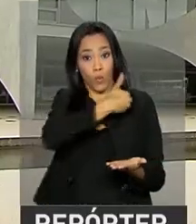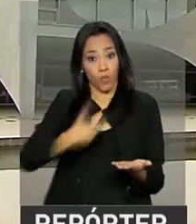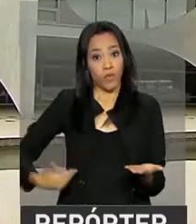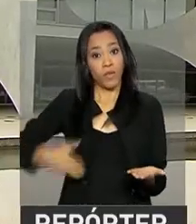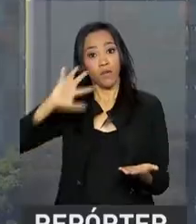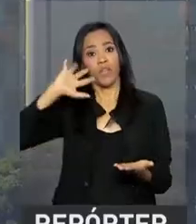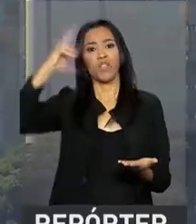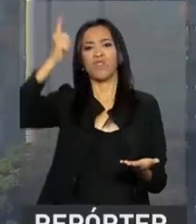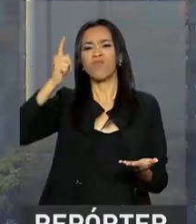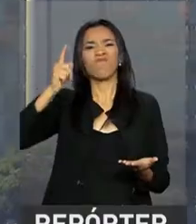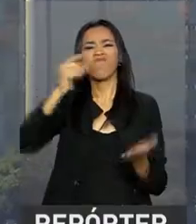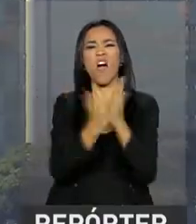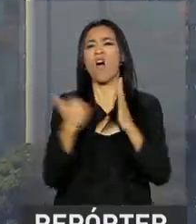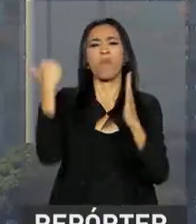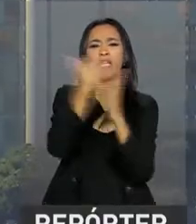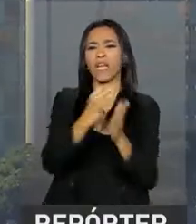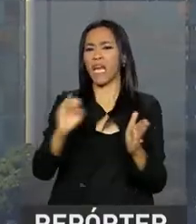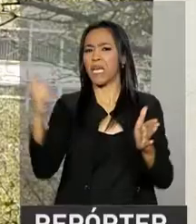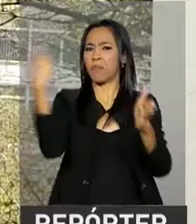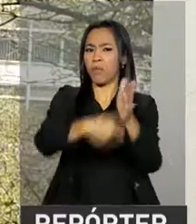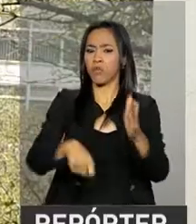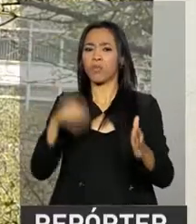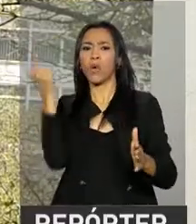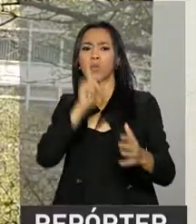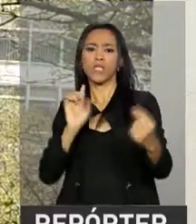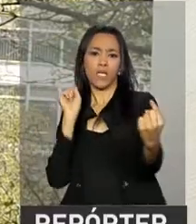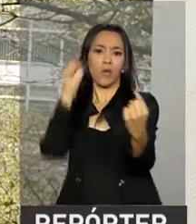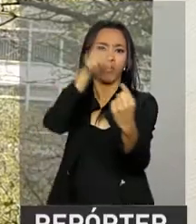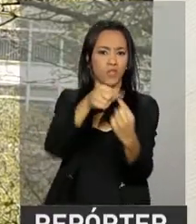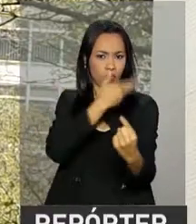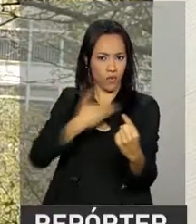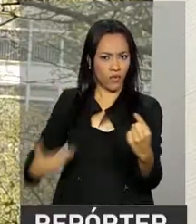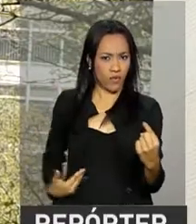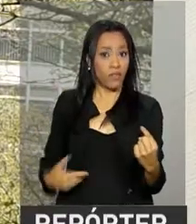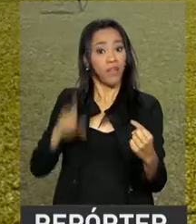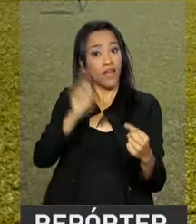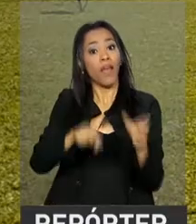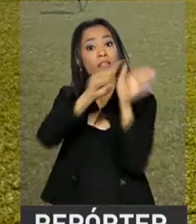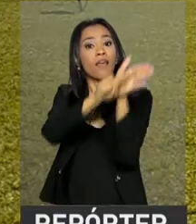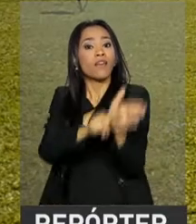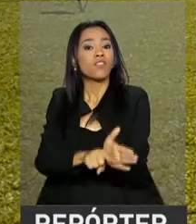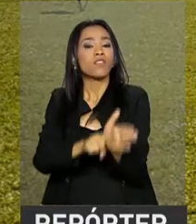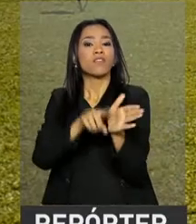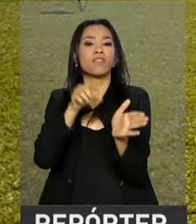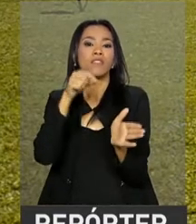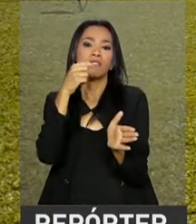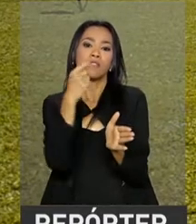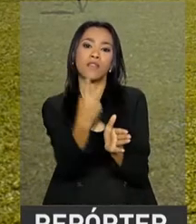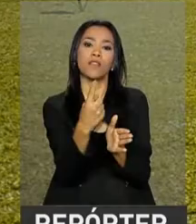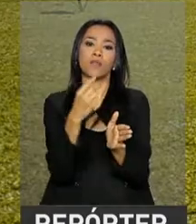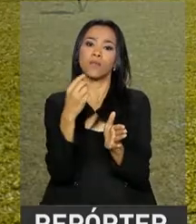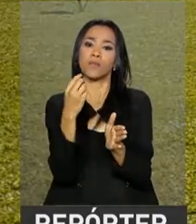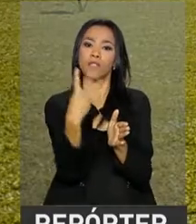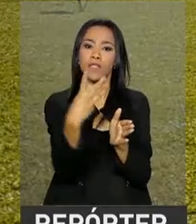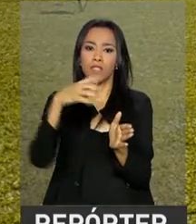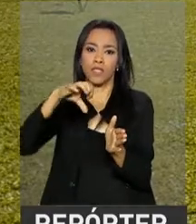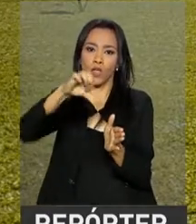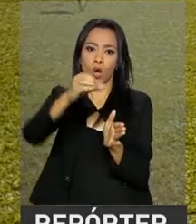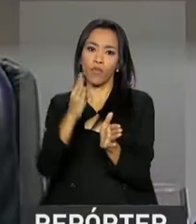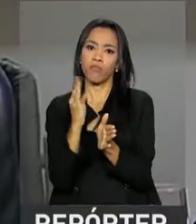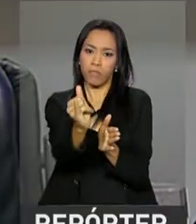aumentar impostos para cumprir a meta fiscal deste ano que é de um saldo negativo de 139 bilhões de